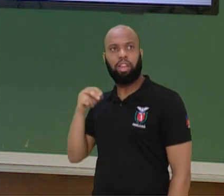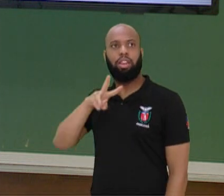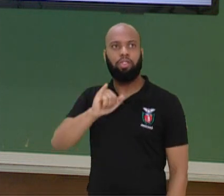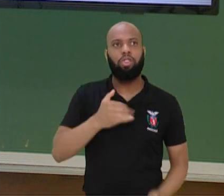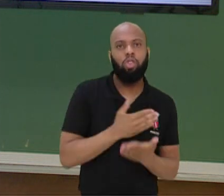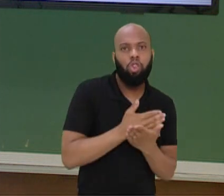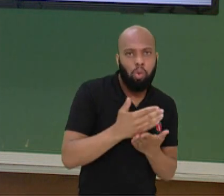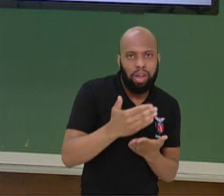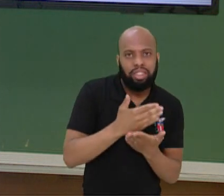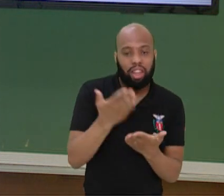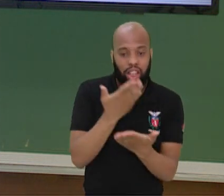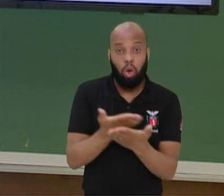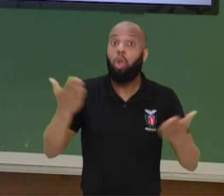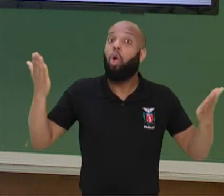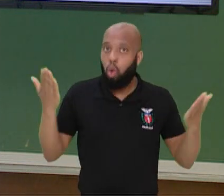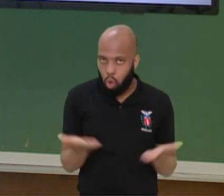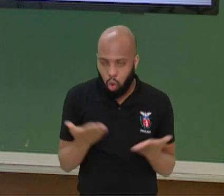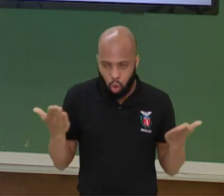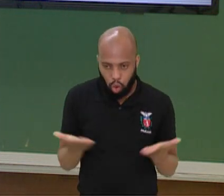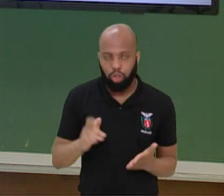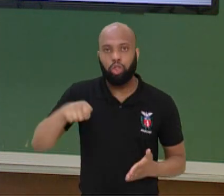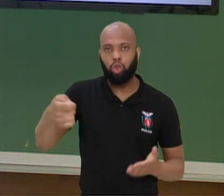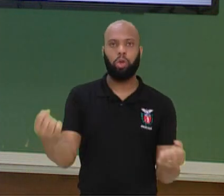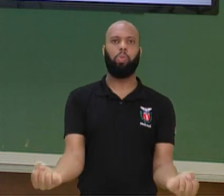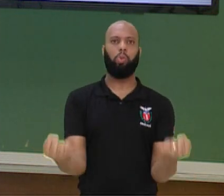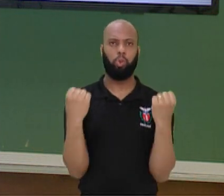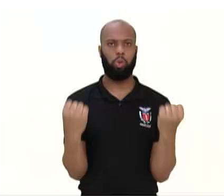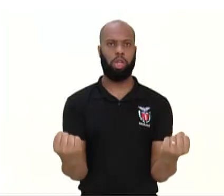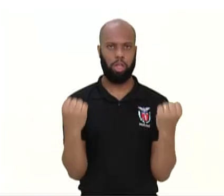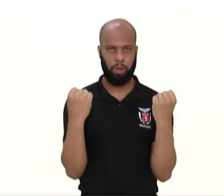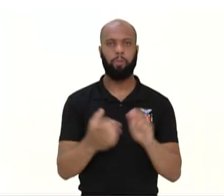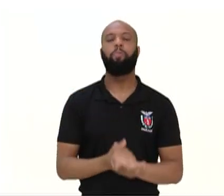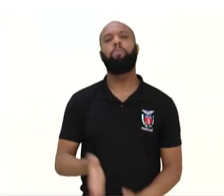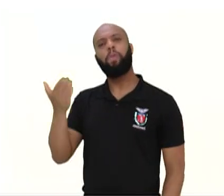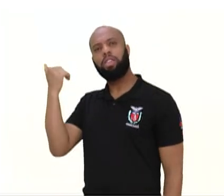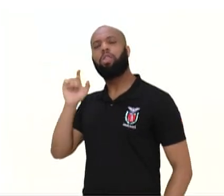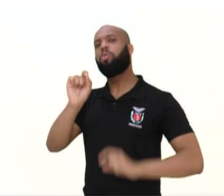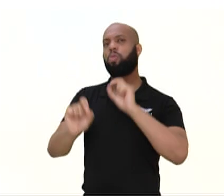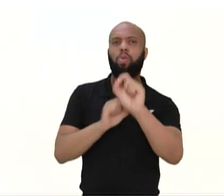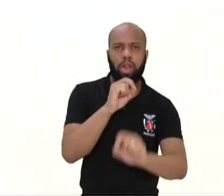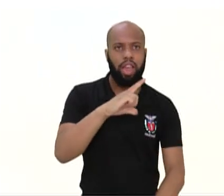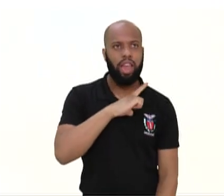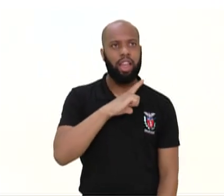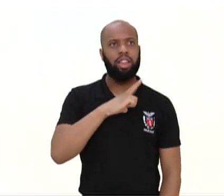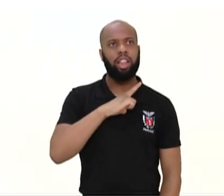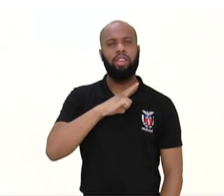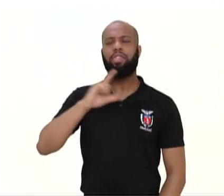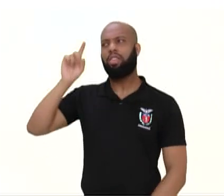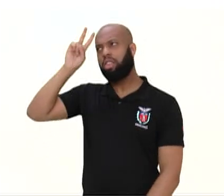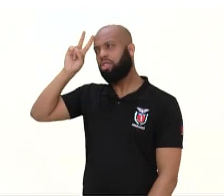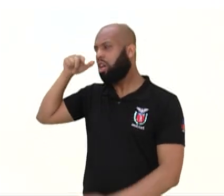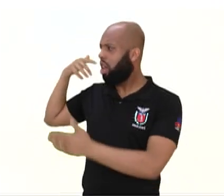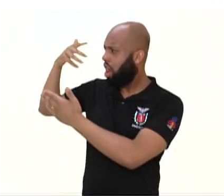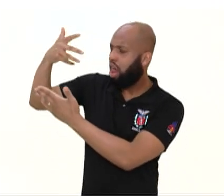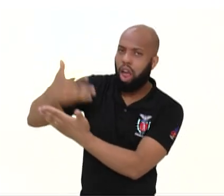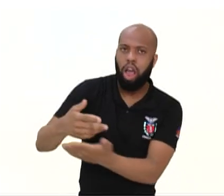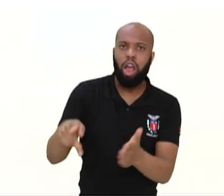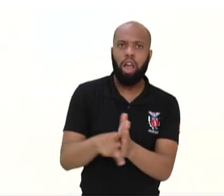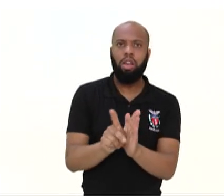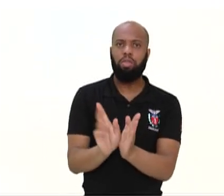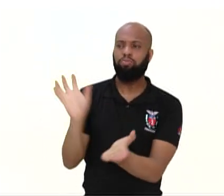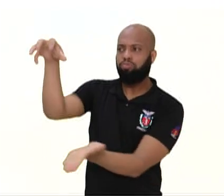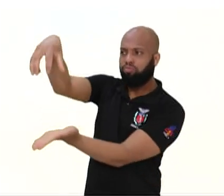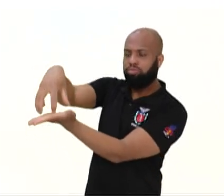início à aula propriamente dita de musculação. Falamos na aula anterior sobre o histórico das academias.